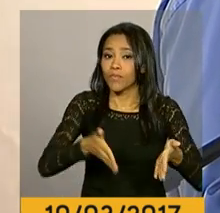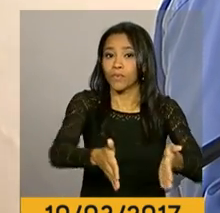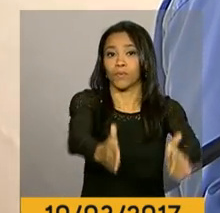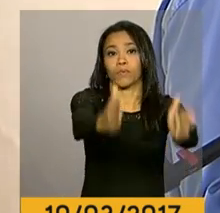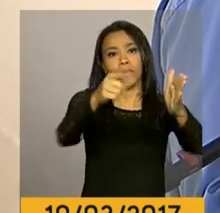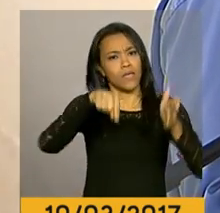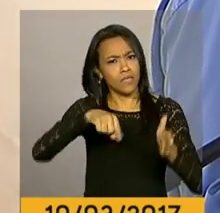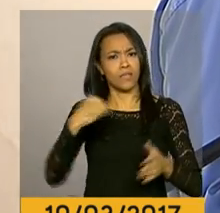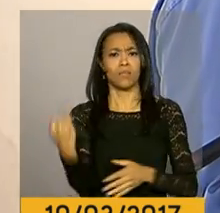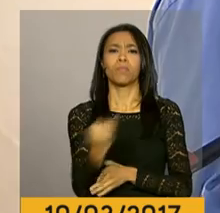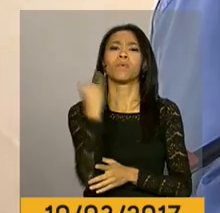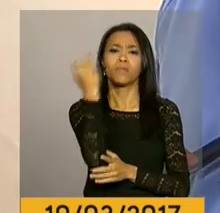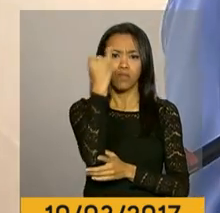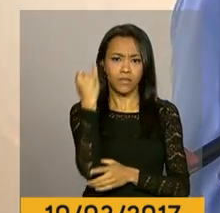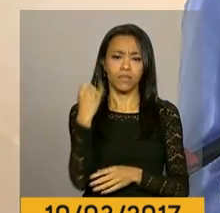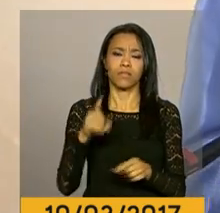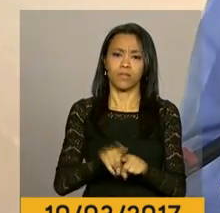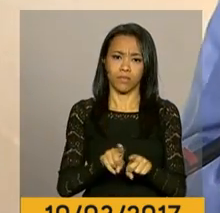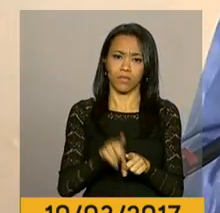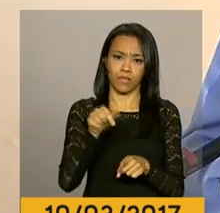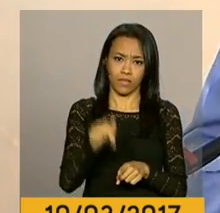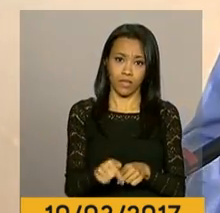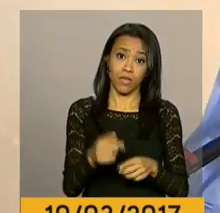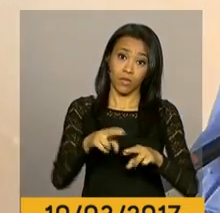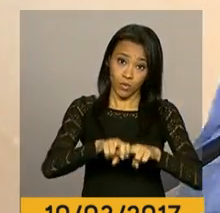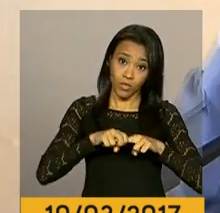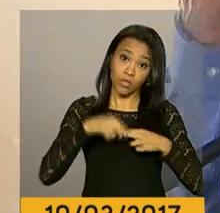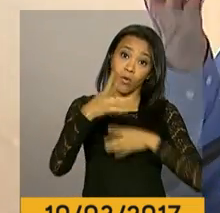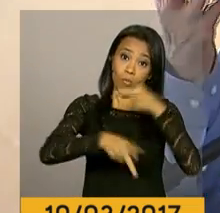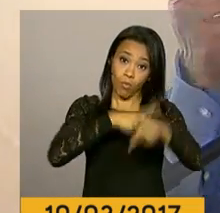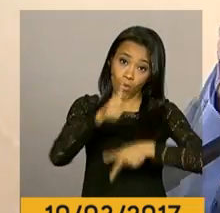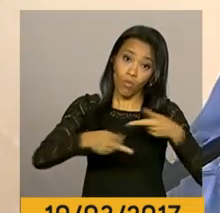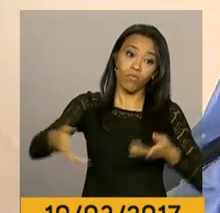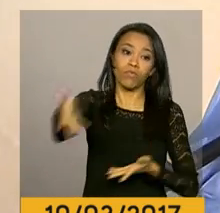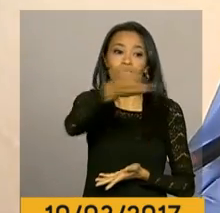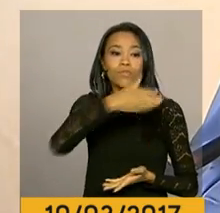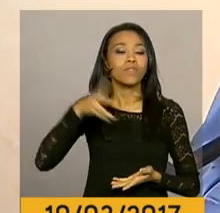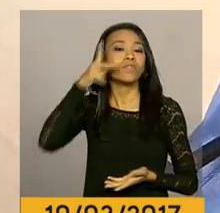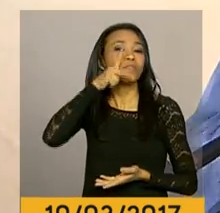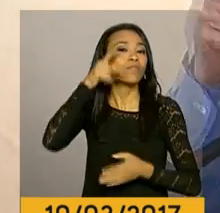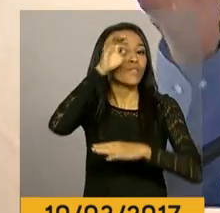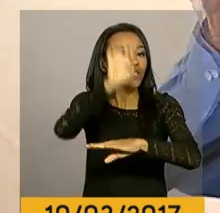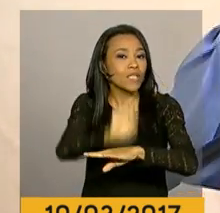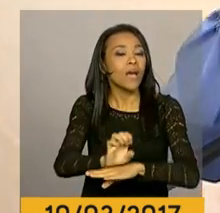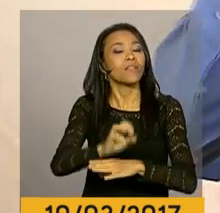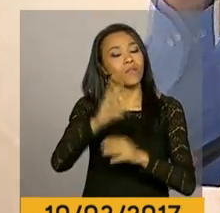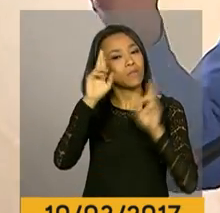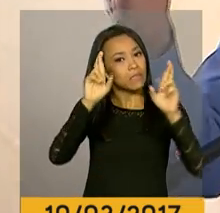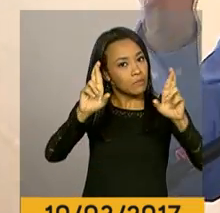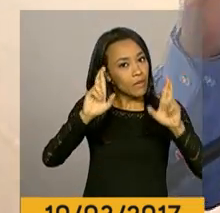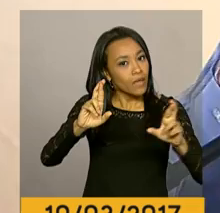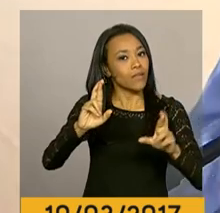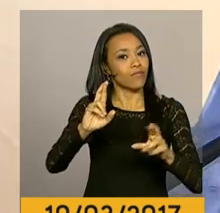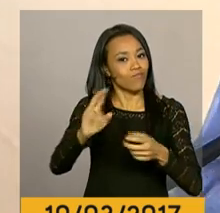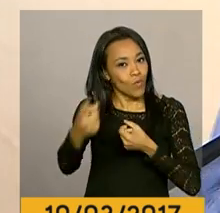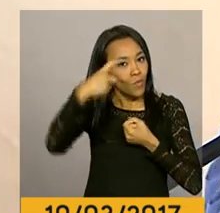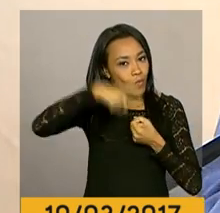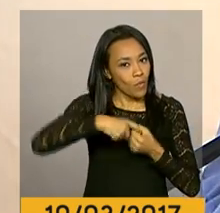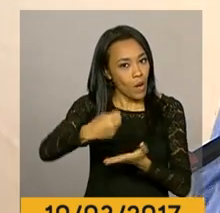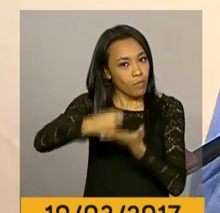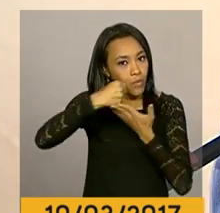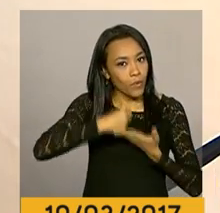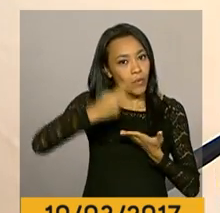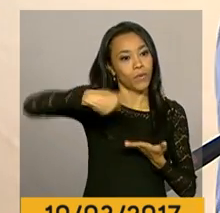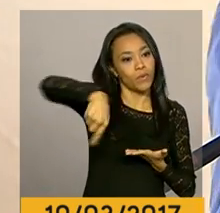sendo comemorado neste evento. Portanto, ao povo da Paraíba, e eu espero contar com o apoio extraordinário que eu tenho